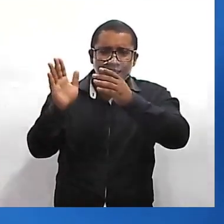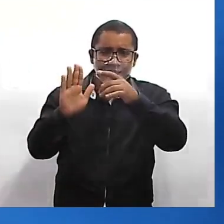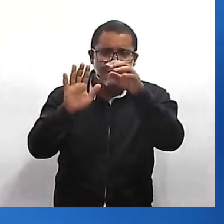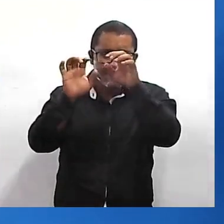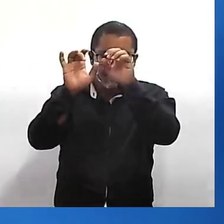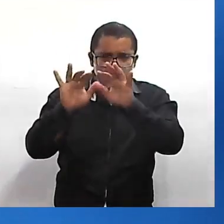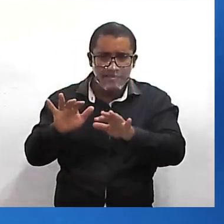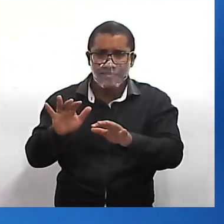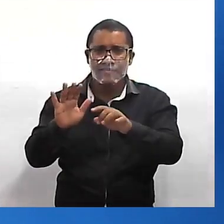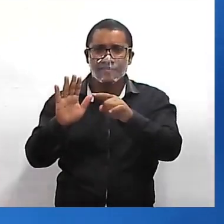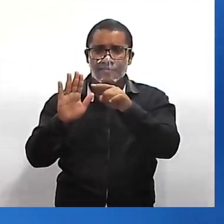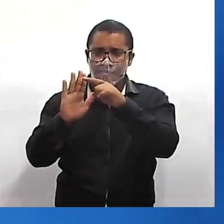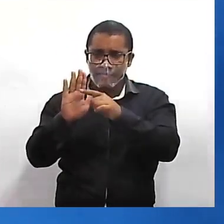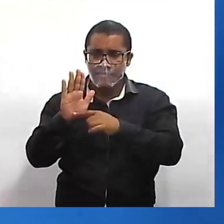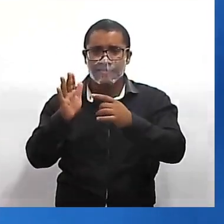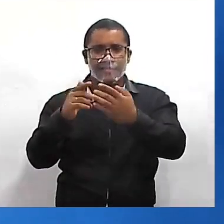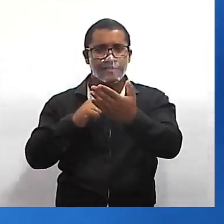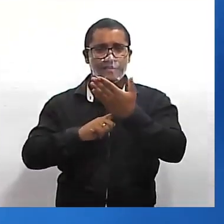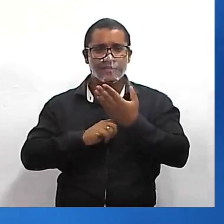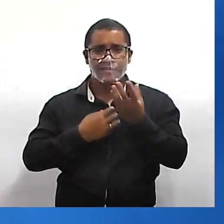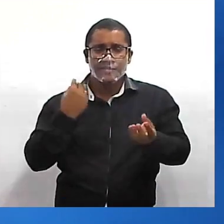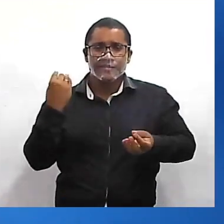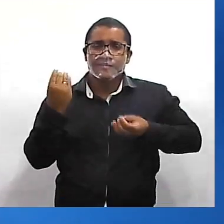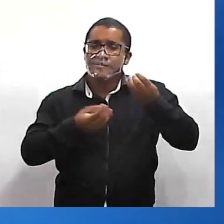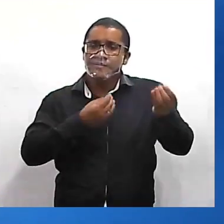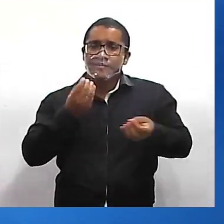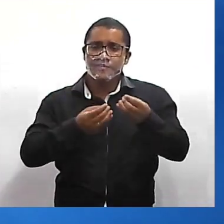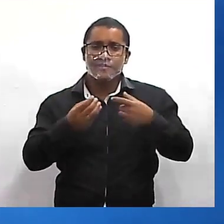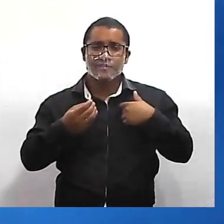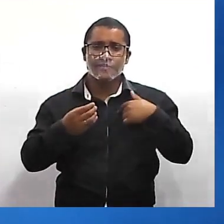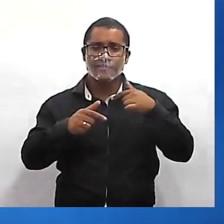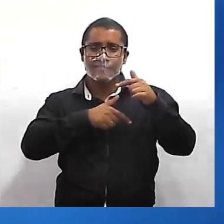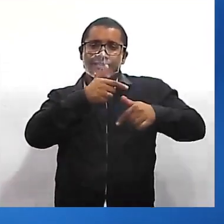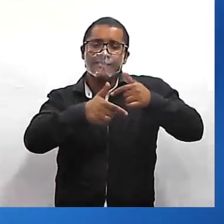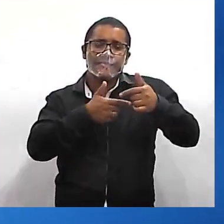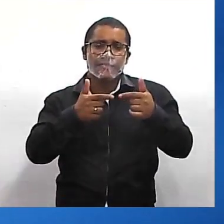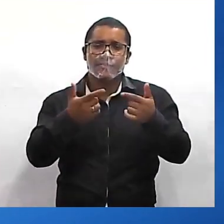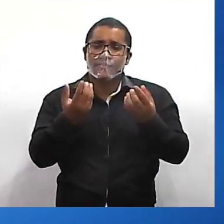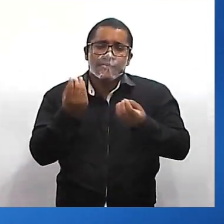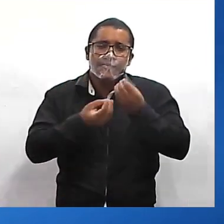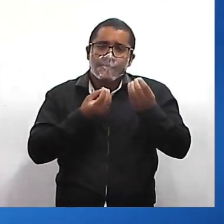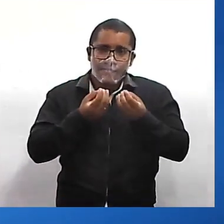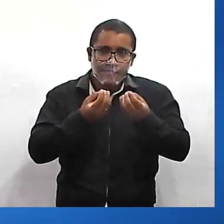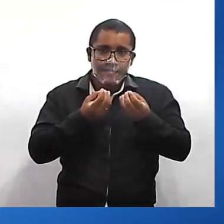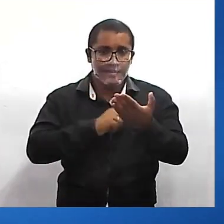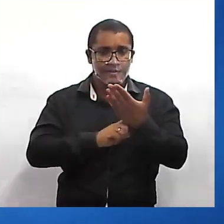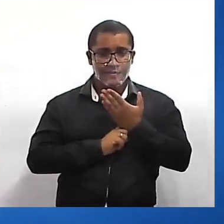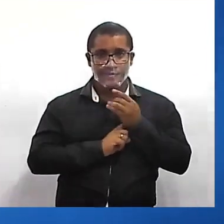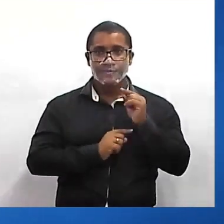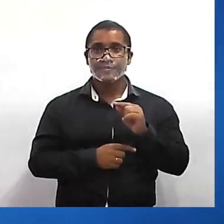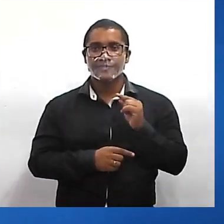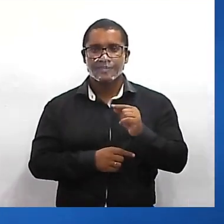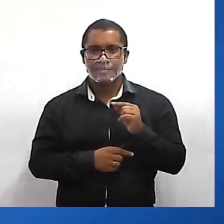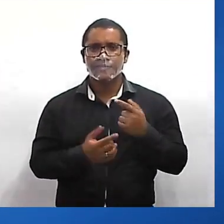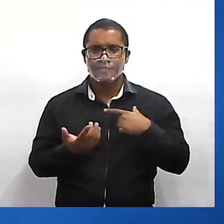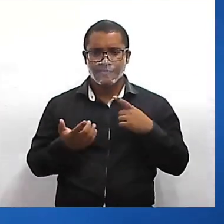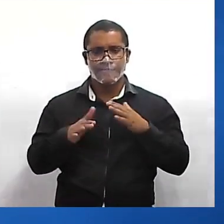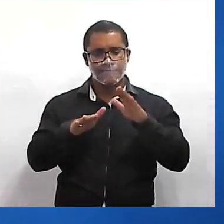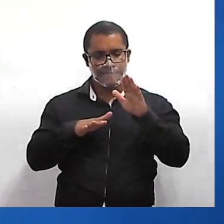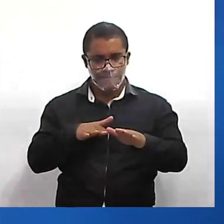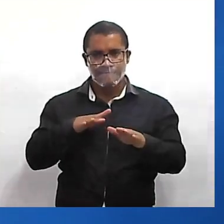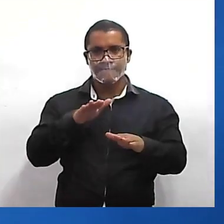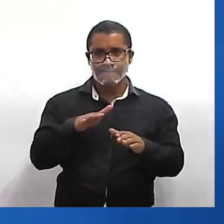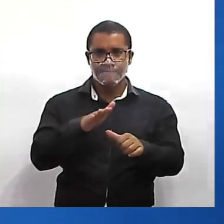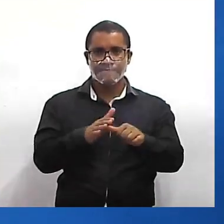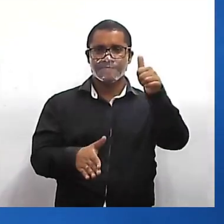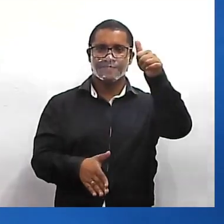me ajudar, me auxiliar dentro das minhas atividades? Então, eu acho que esse deve ser o primeiro passo. Eu olhar, e a